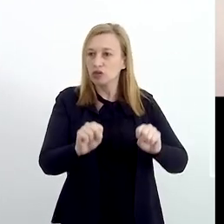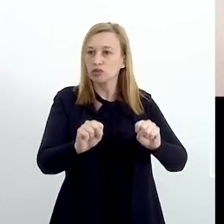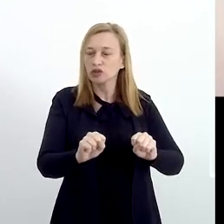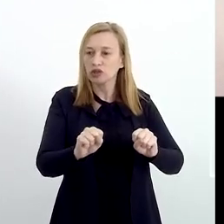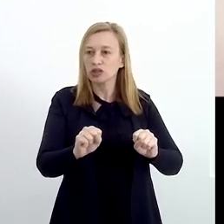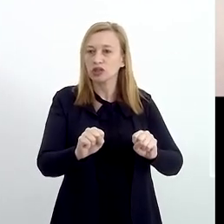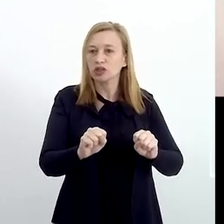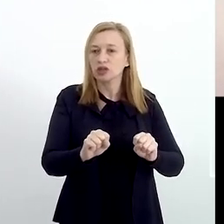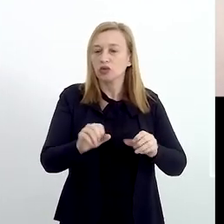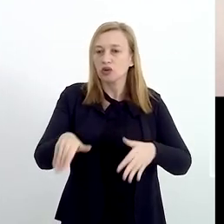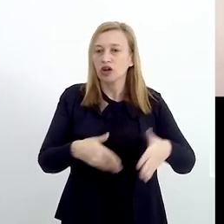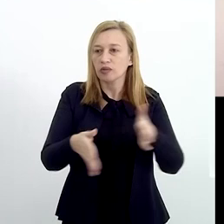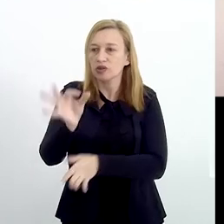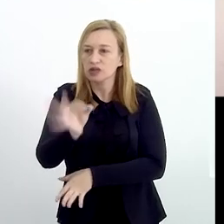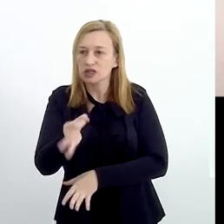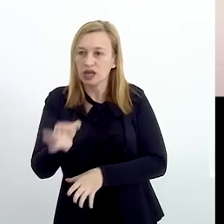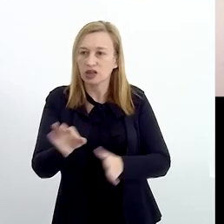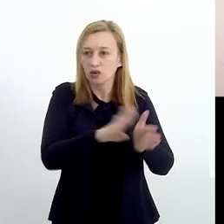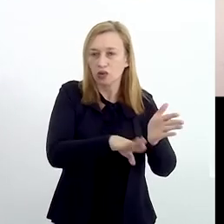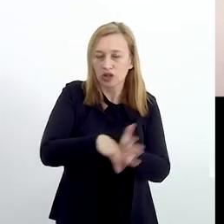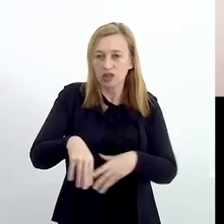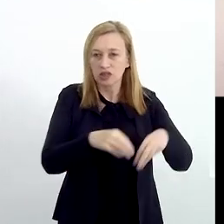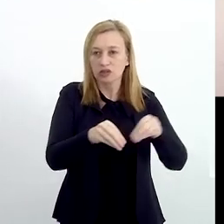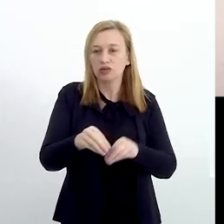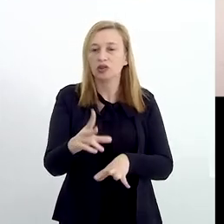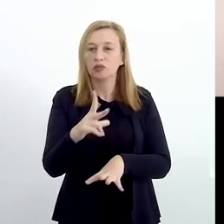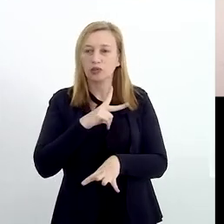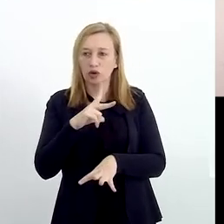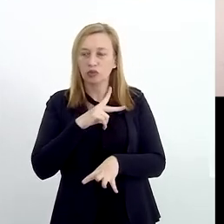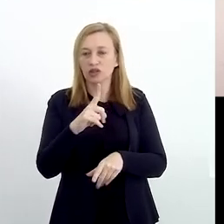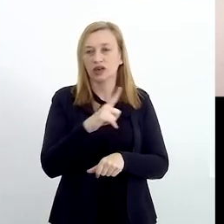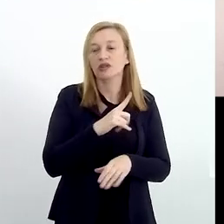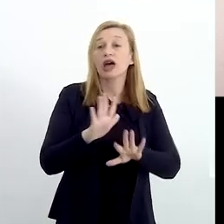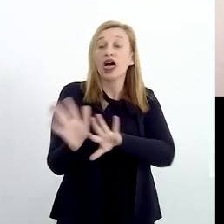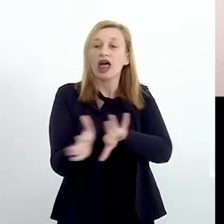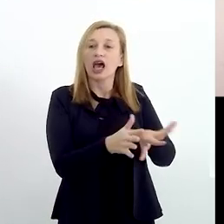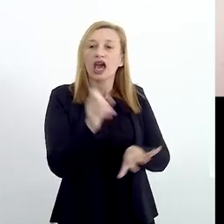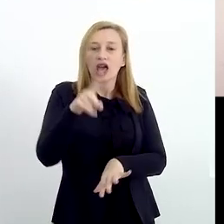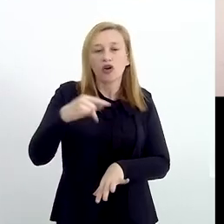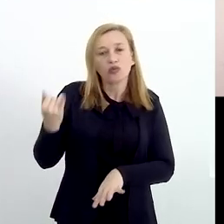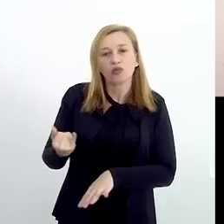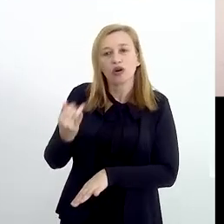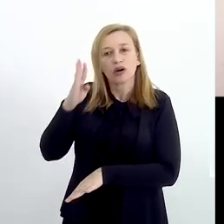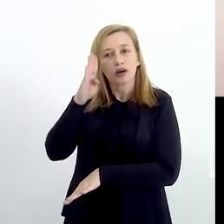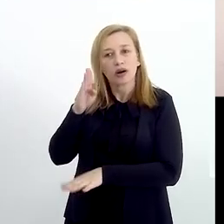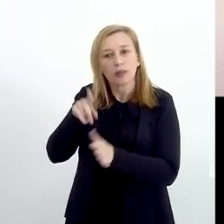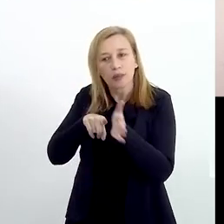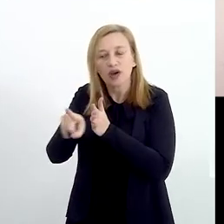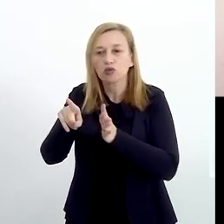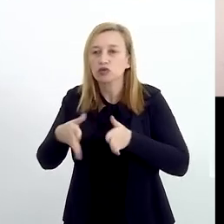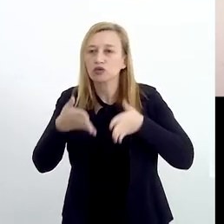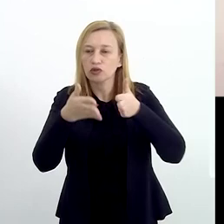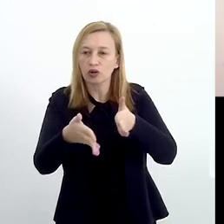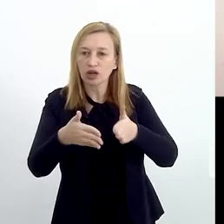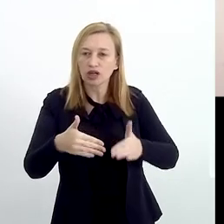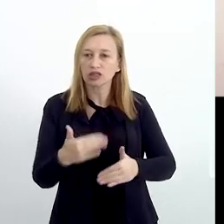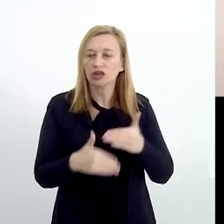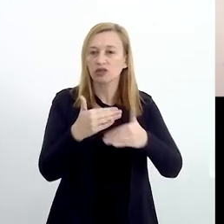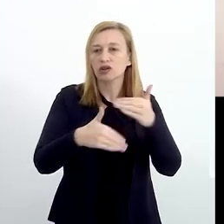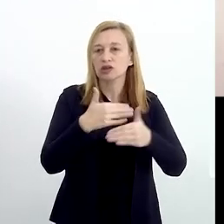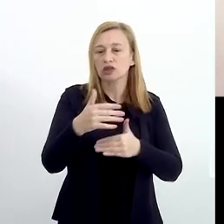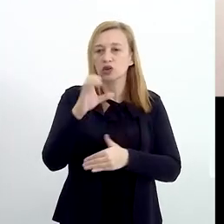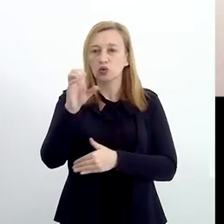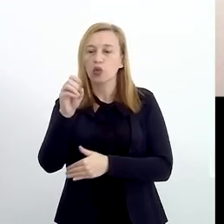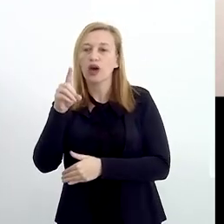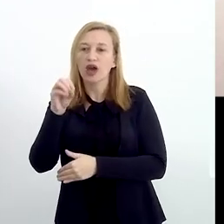que dar destinação correta ao exigido que ele mesmo produziu essa é uma pergunta Central na evolução do próprio